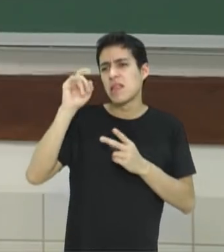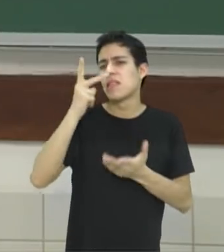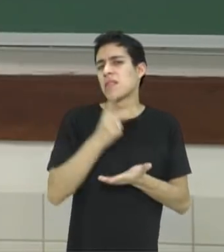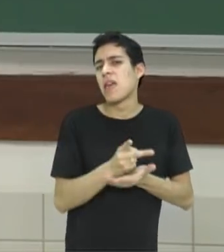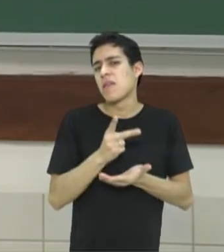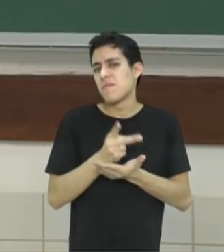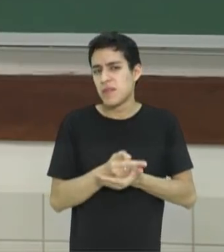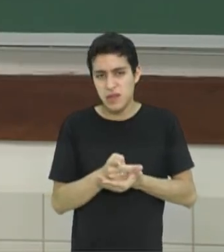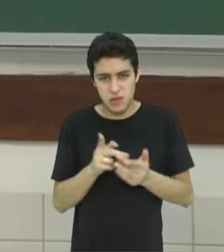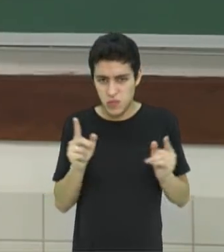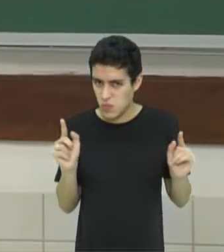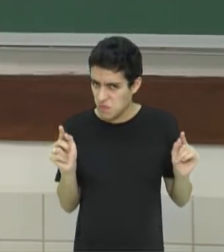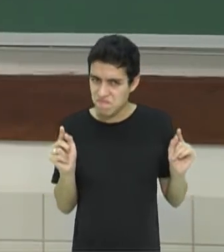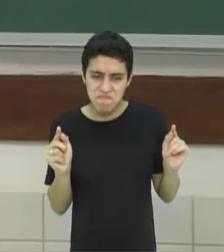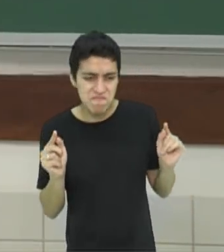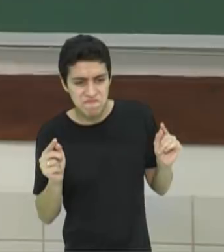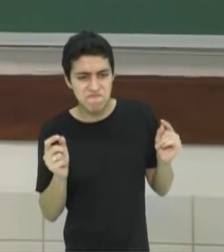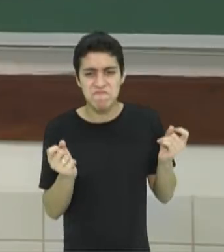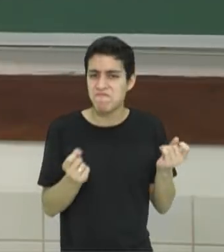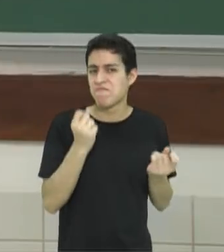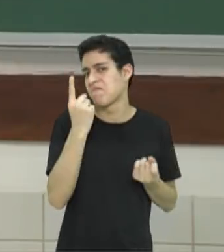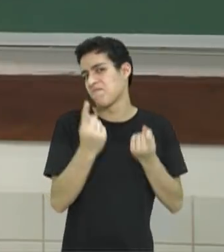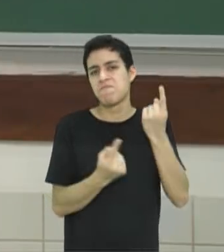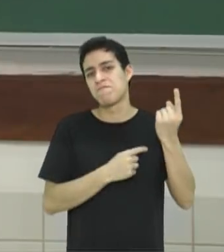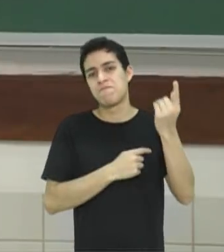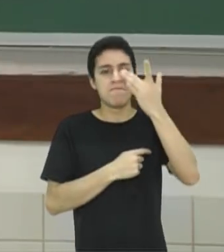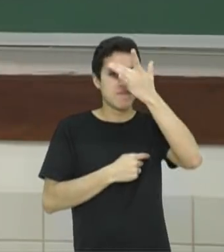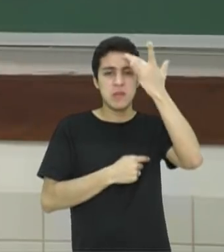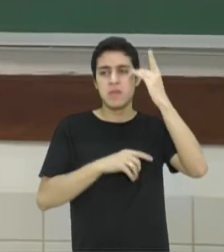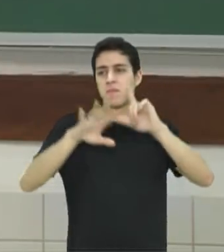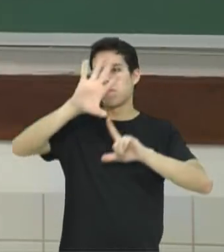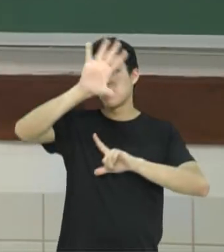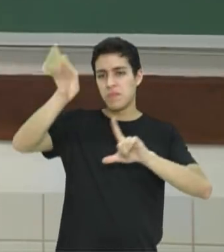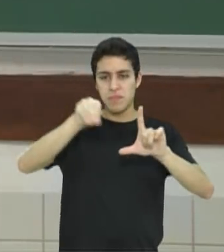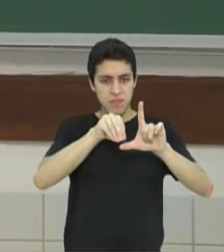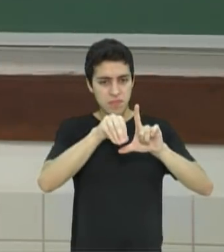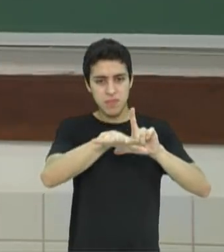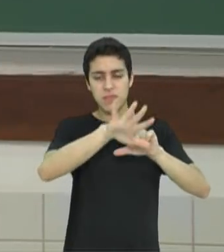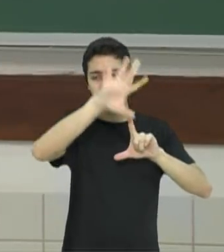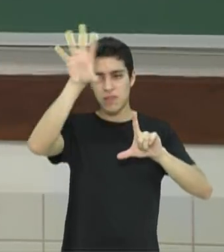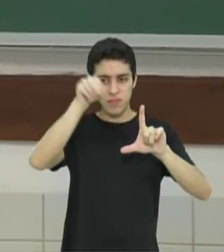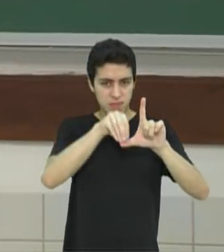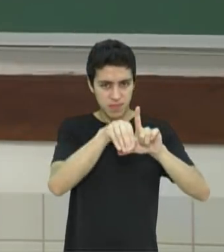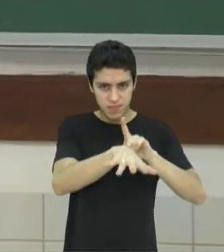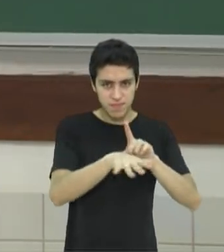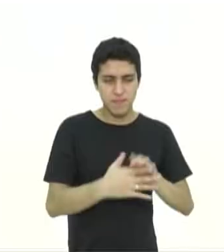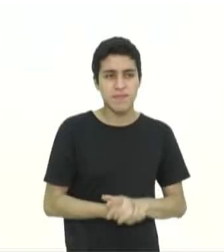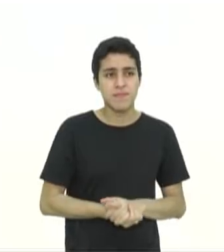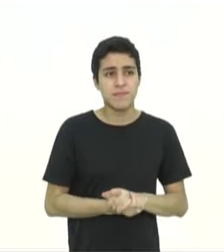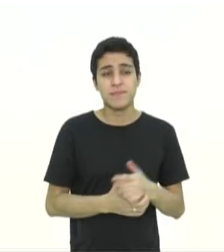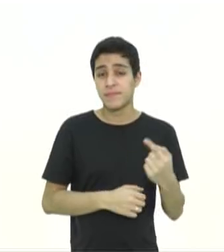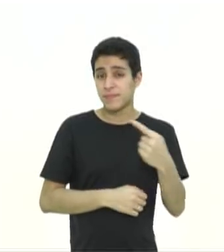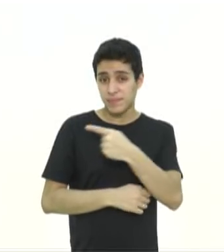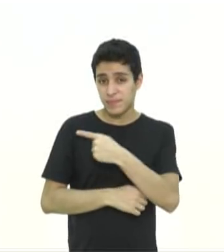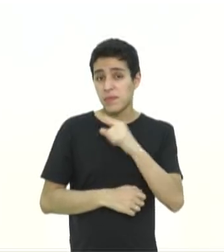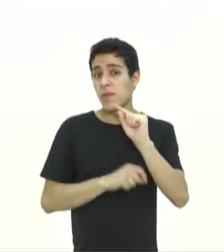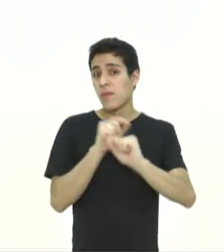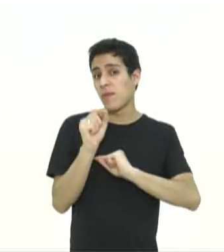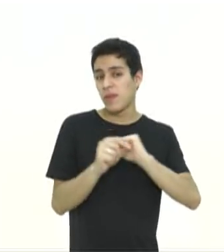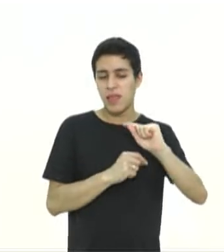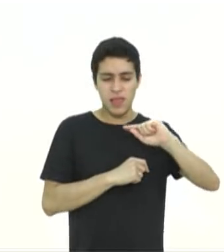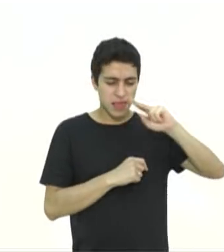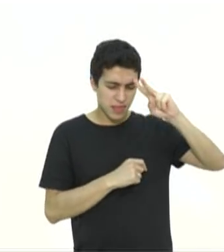tem lá, vez ou outra, alguém compartilha uma dessas tirinhas. As Crônicas de Wesley são